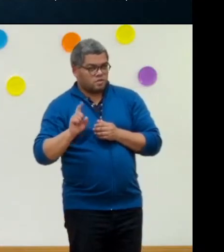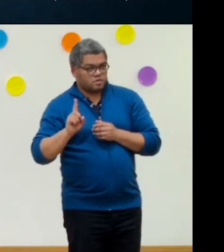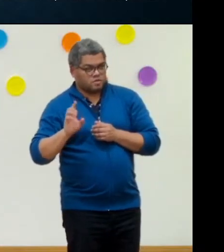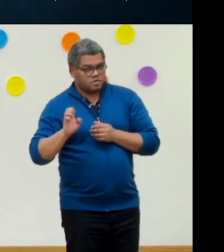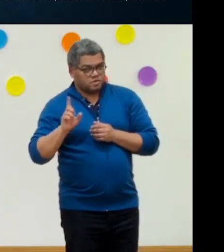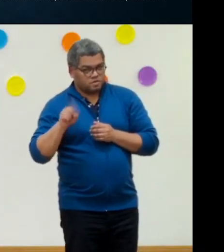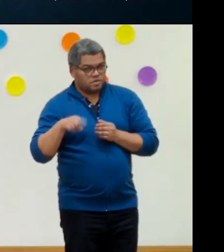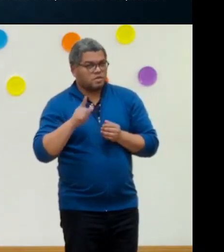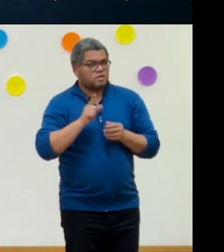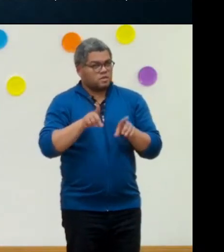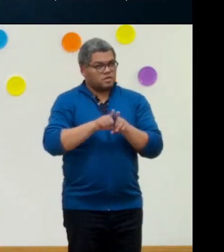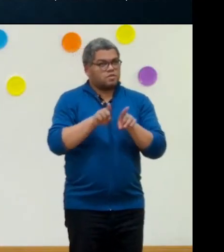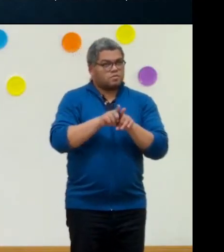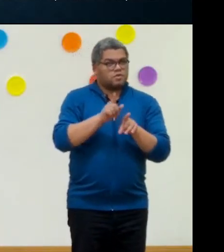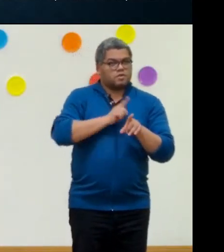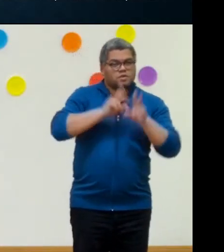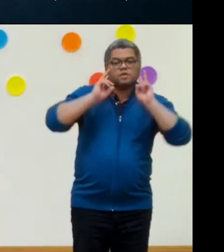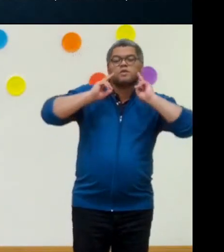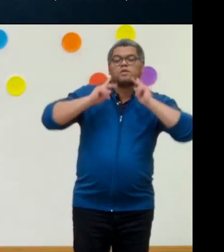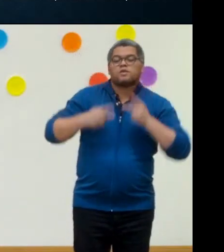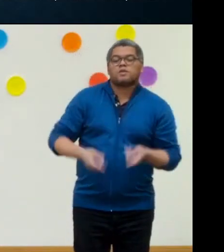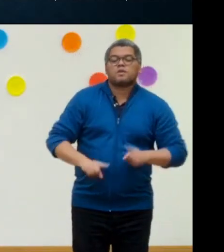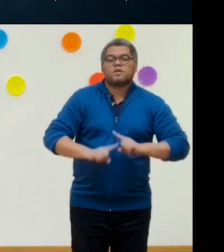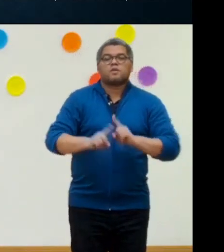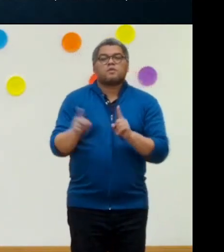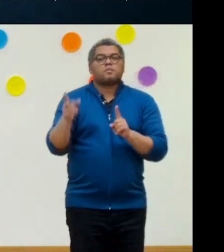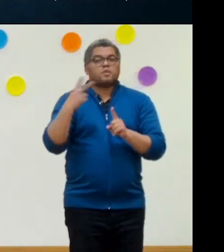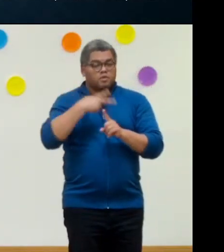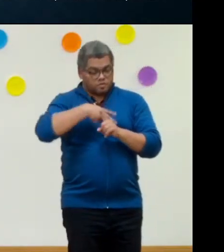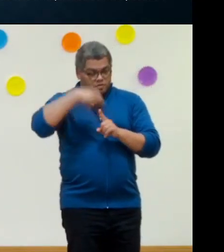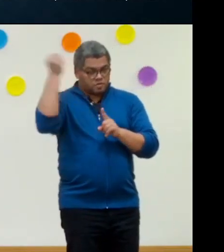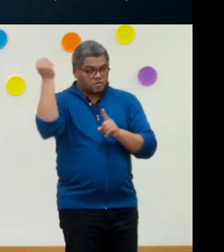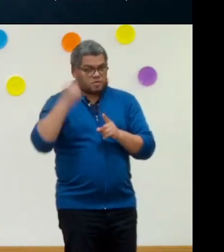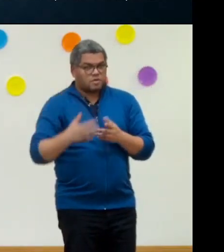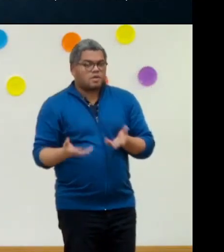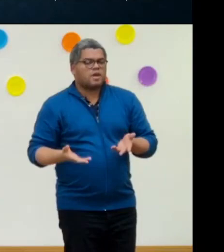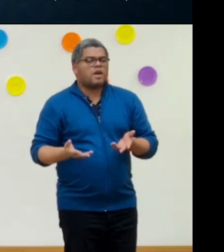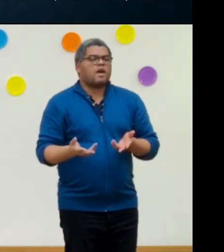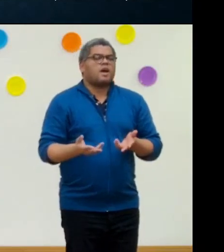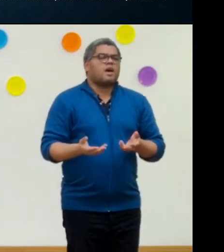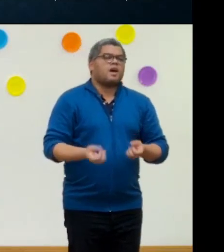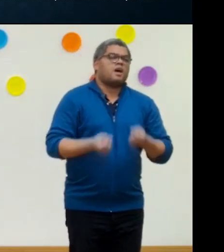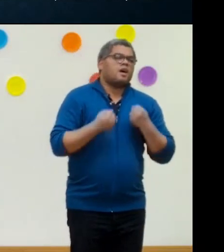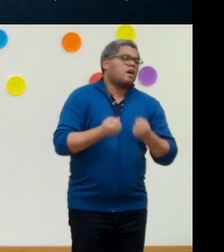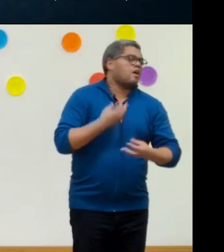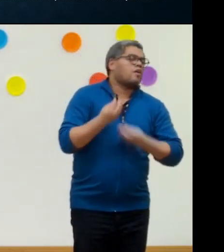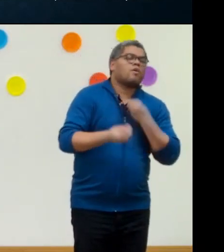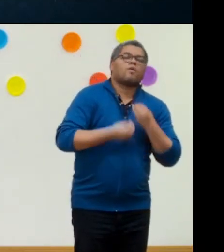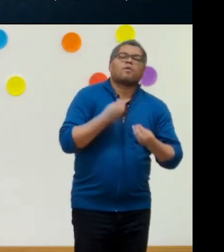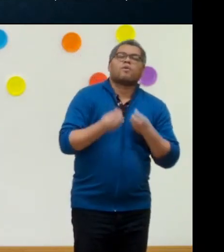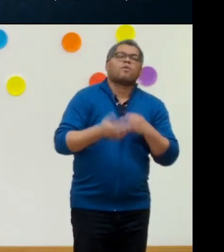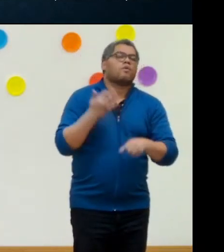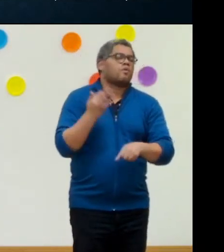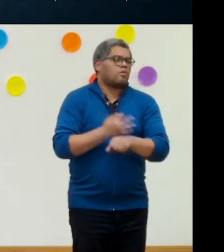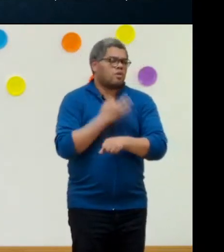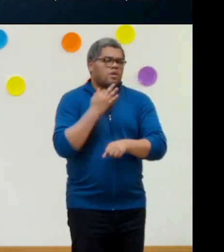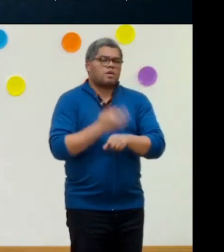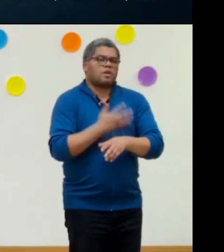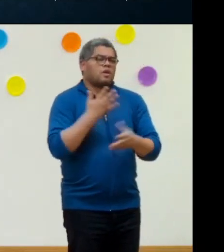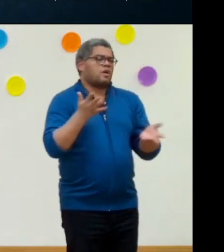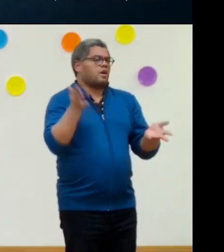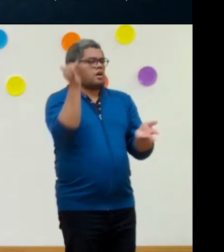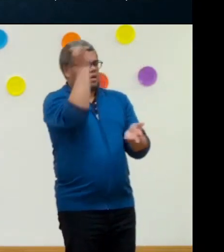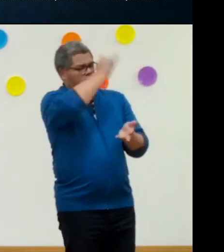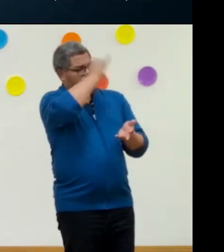conseguiu. Mas a facilidade... ninguém aguenta, né? Ninguém aguenta, né? Pode ser bobo, desculpa,